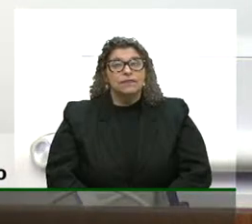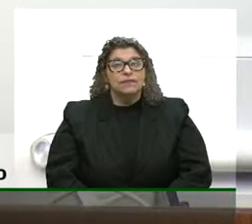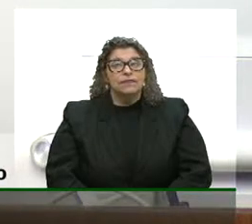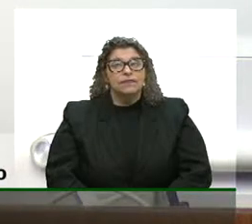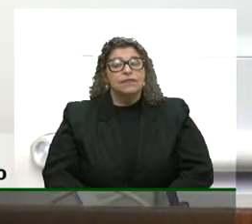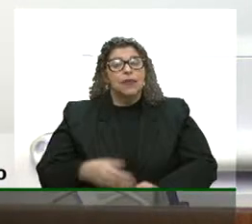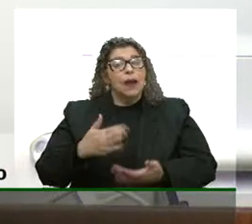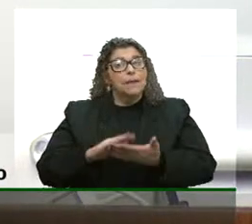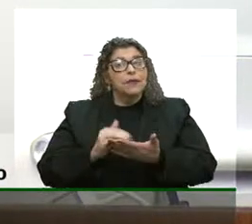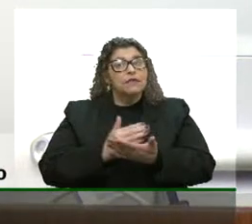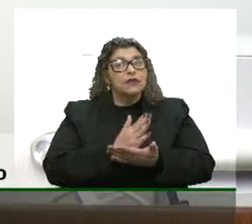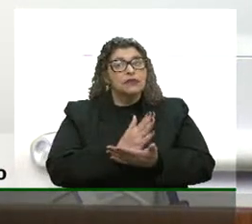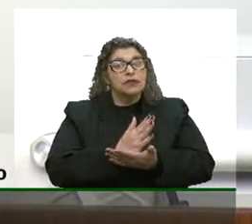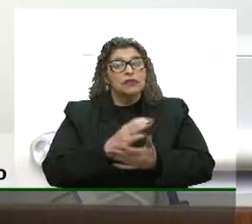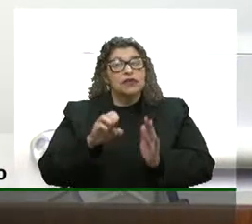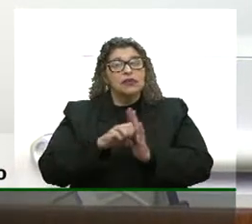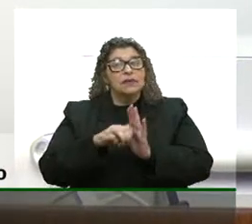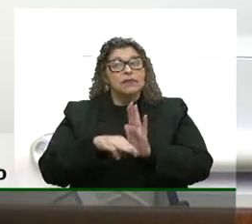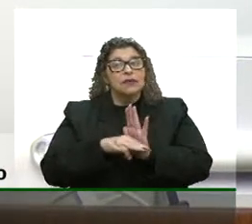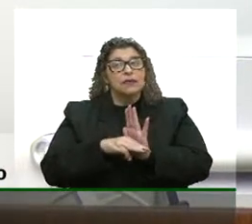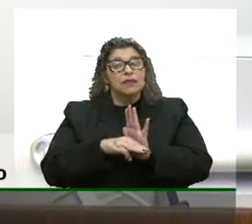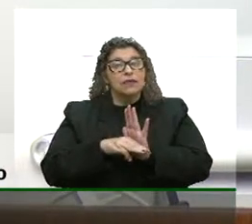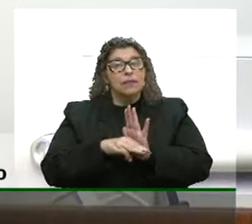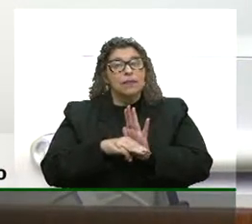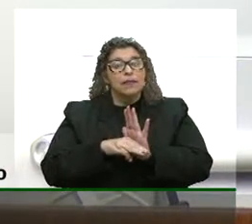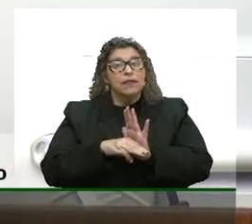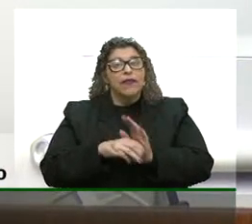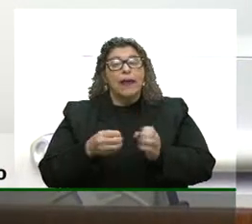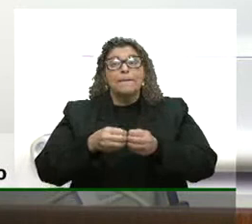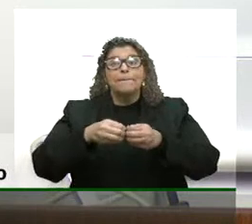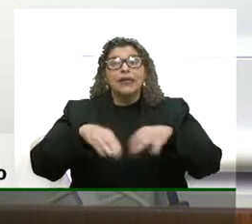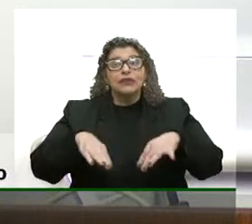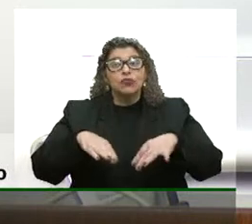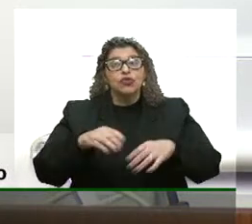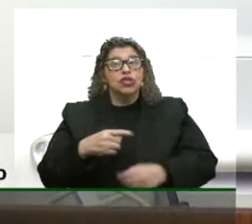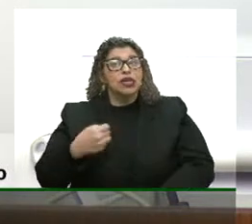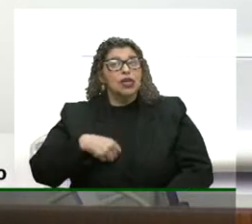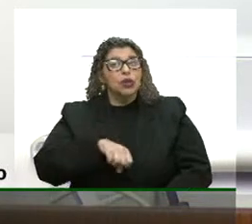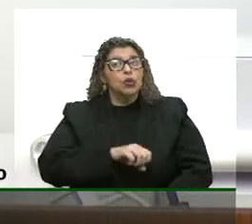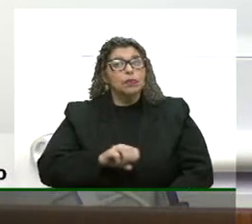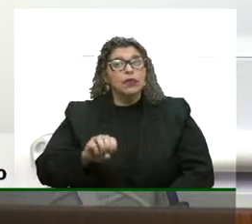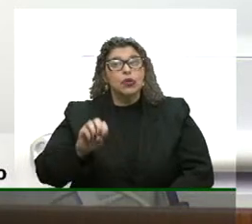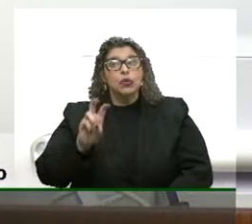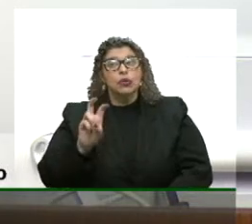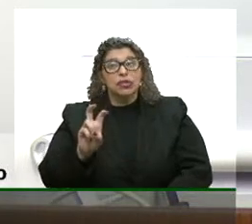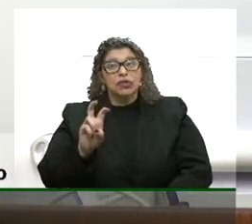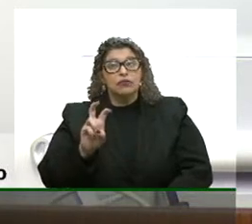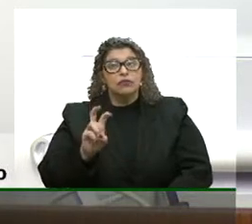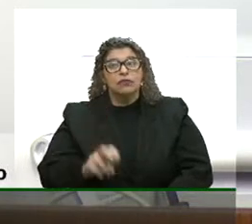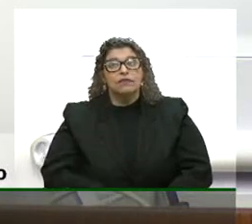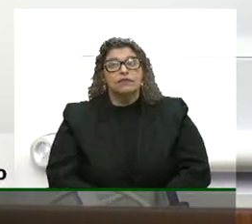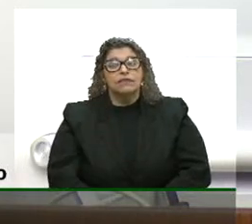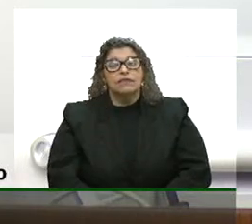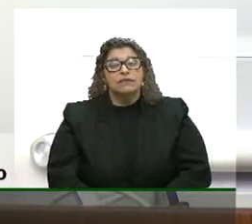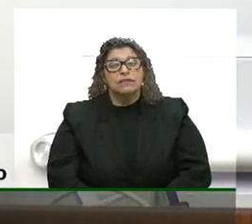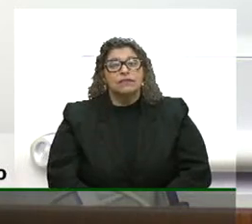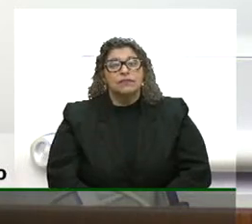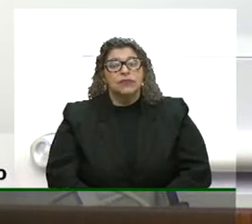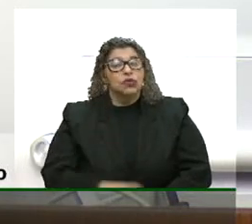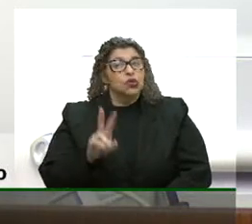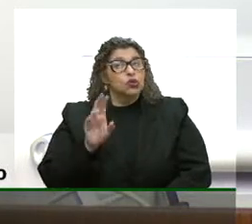a aprovação desta emenda, resta prejudicada a emenda de número 5. Só